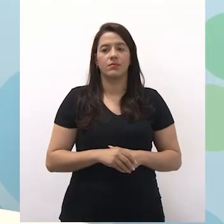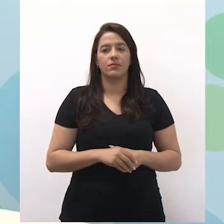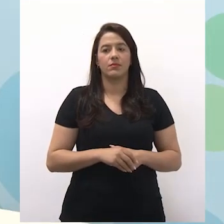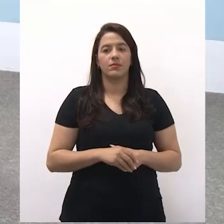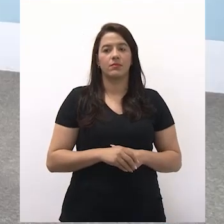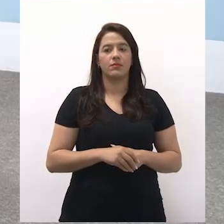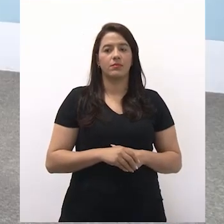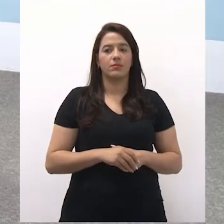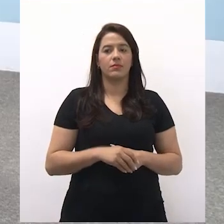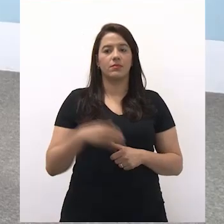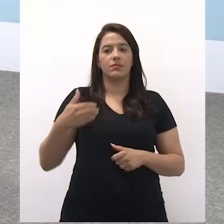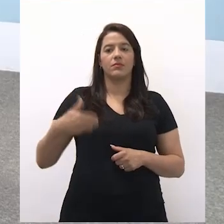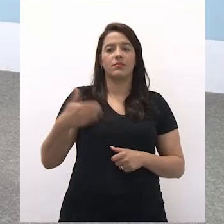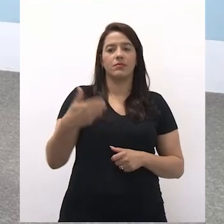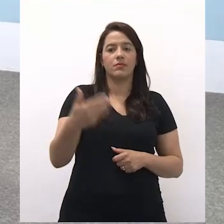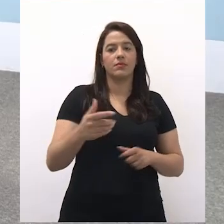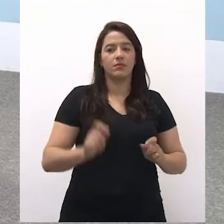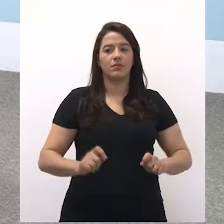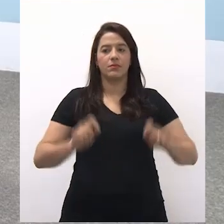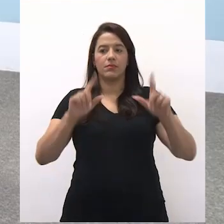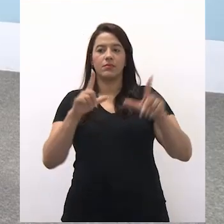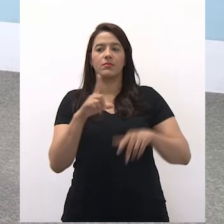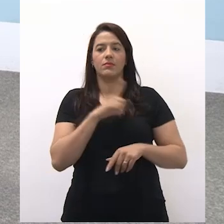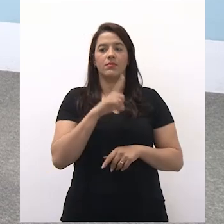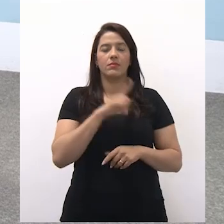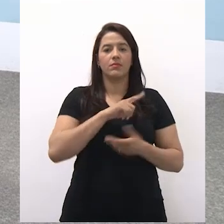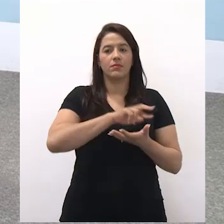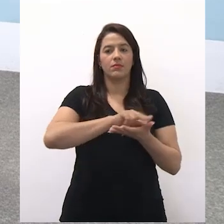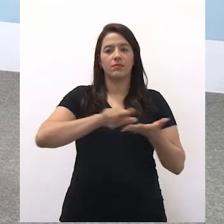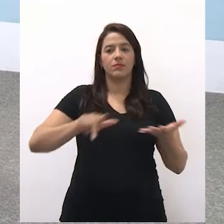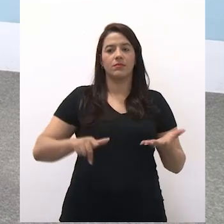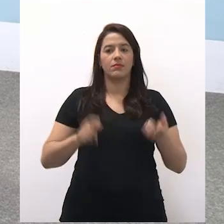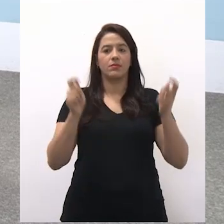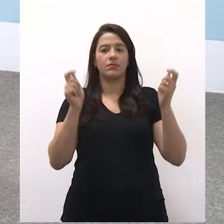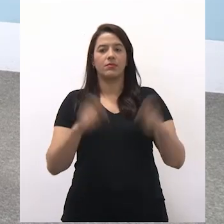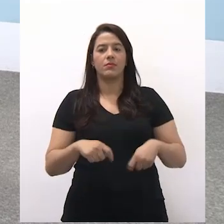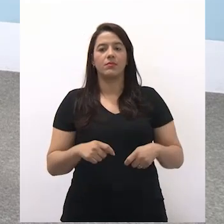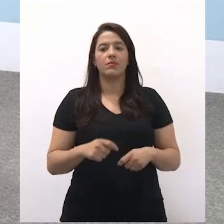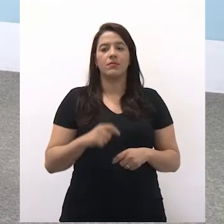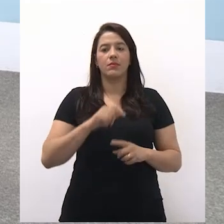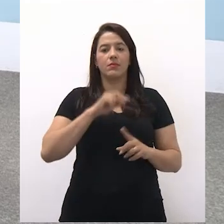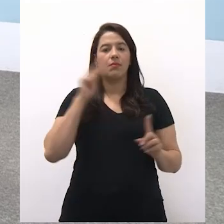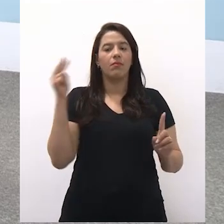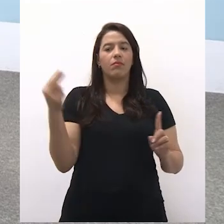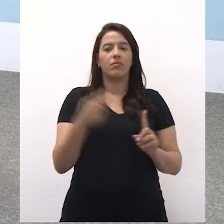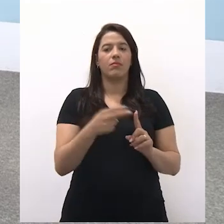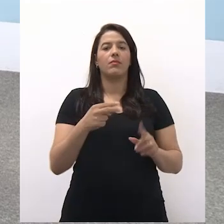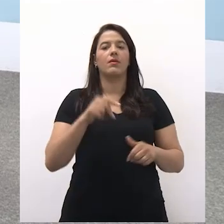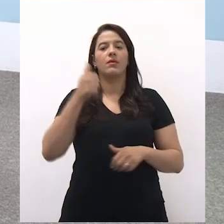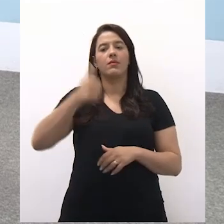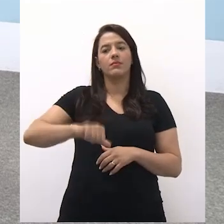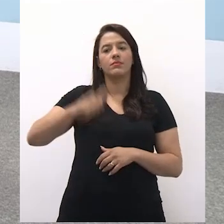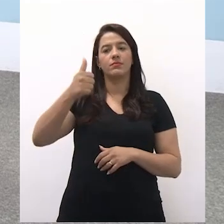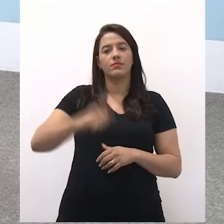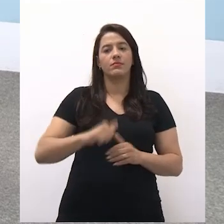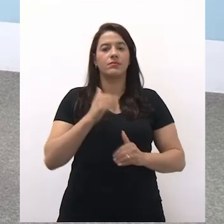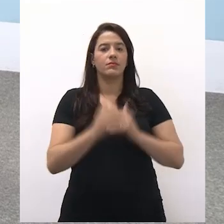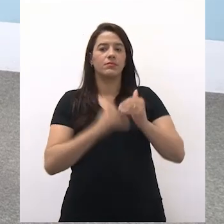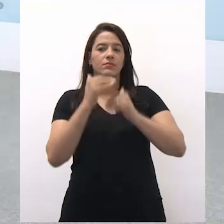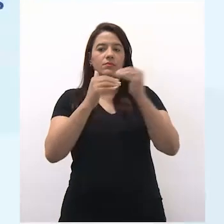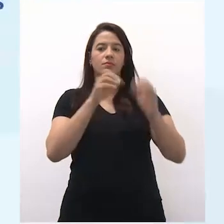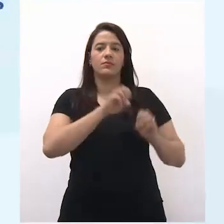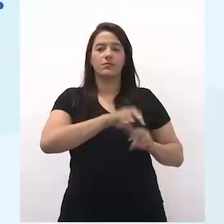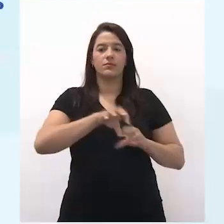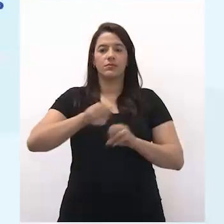dando prosseguimento aí, nós temos os aspectos que estão voltados para a avaliação e o processo de ensino